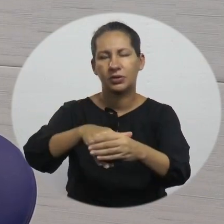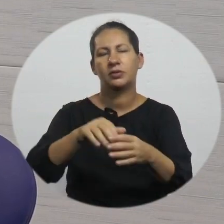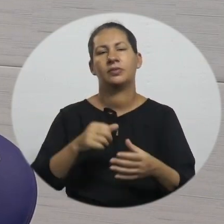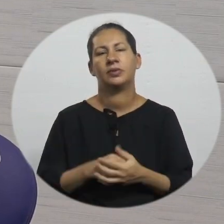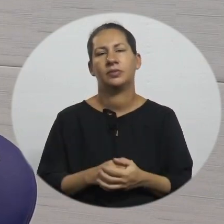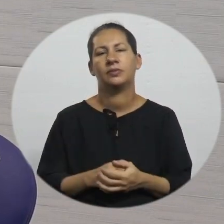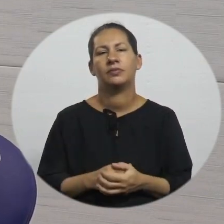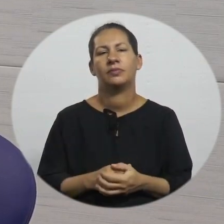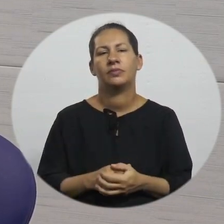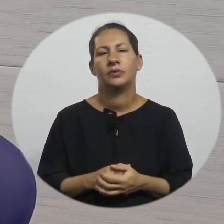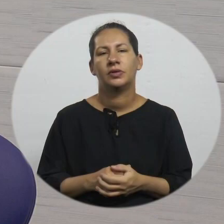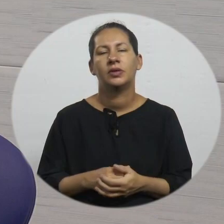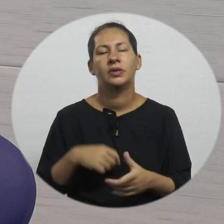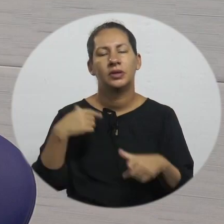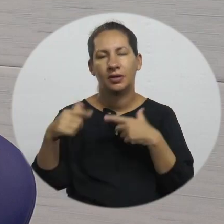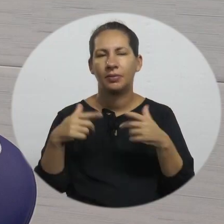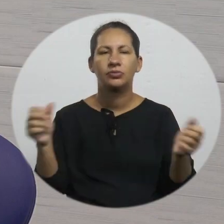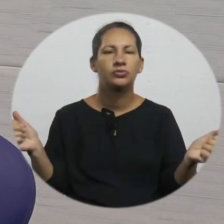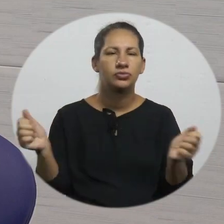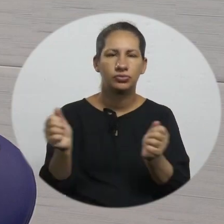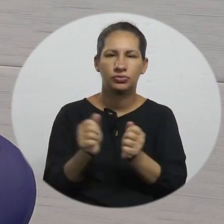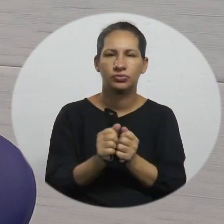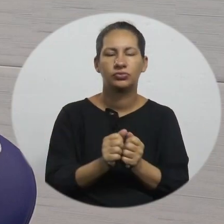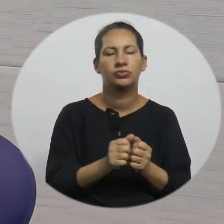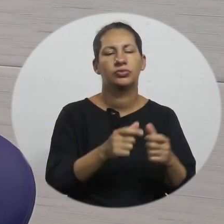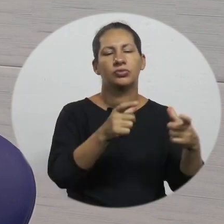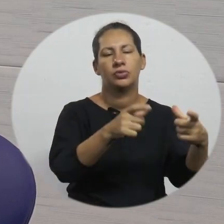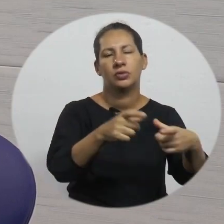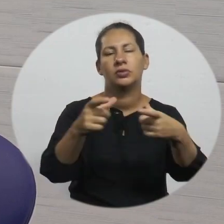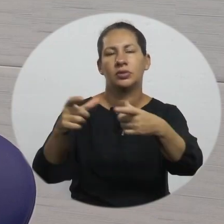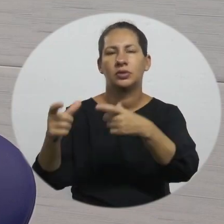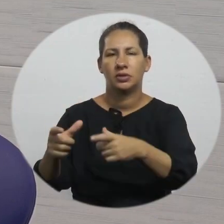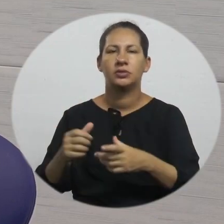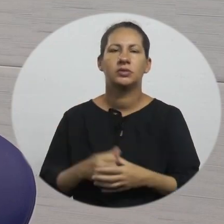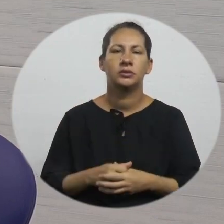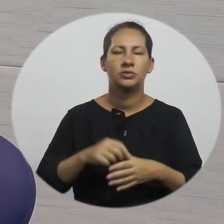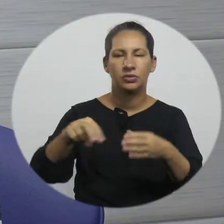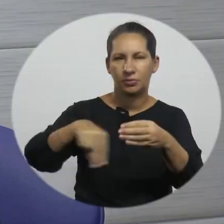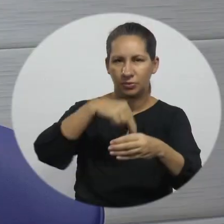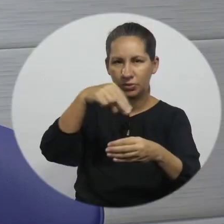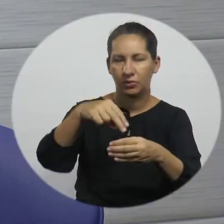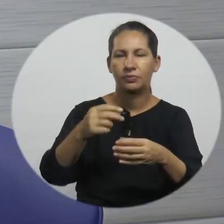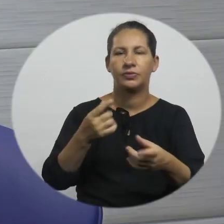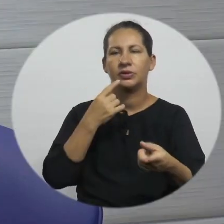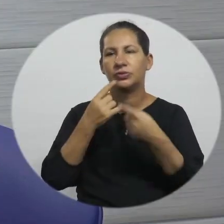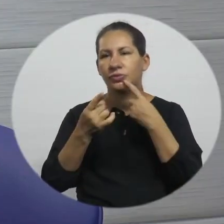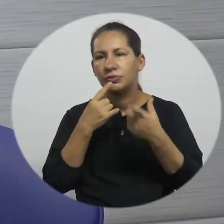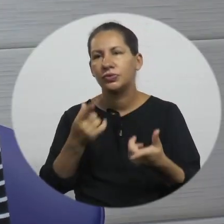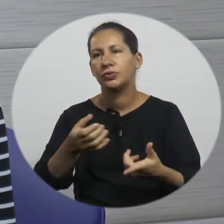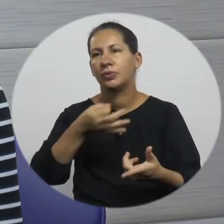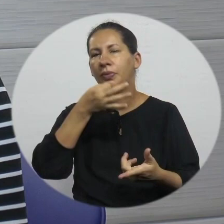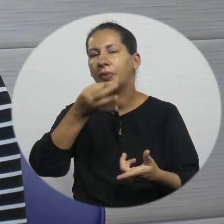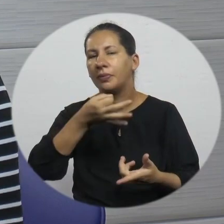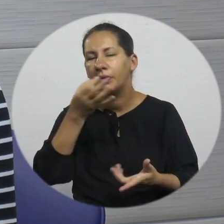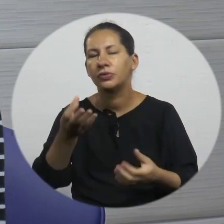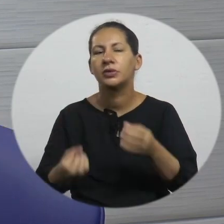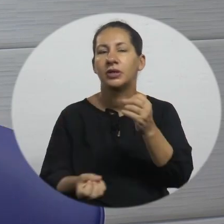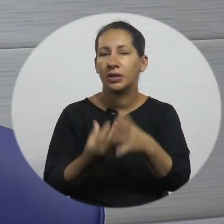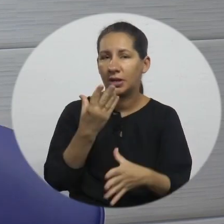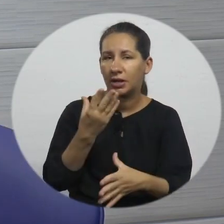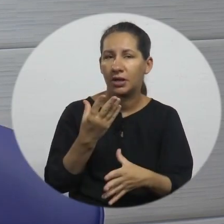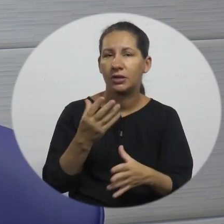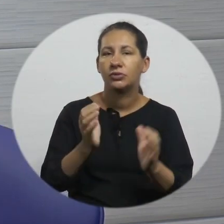o final do pleito, eles têm atuação junto com as unidades administrativas do tribunal. E essas discussões, essas